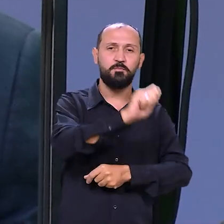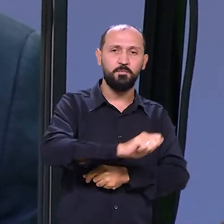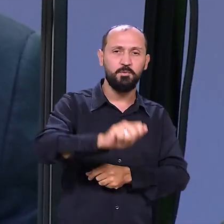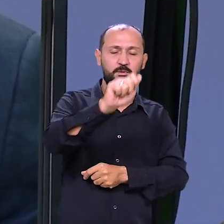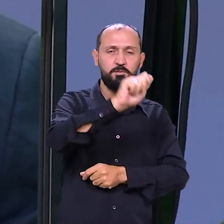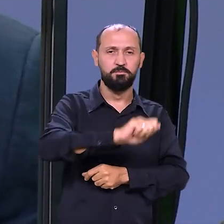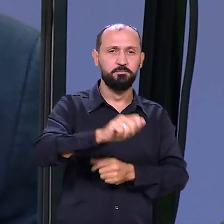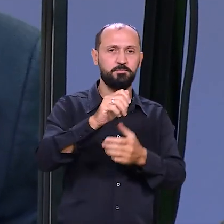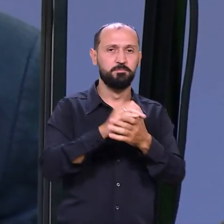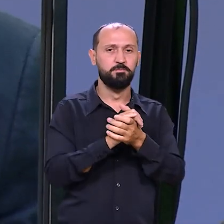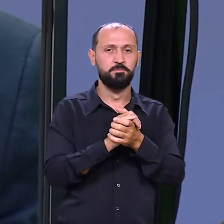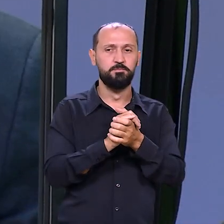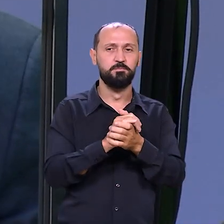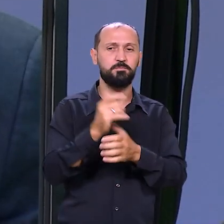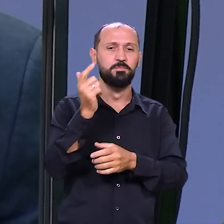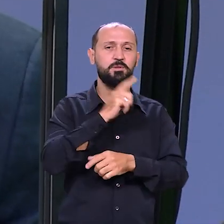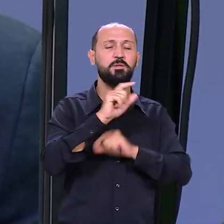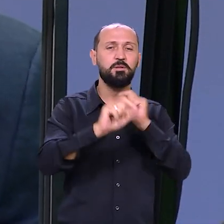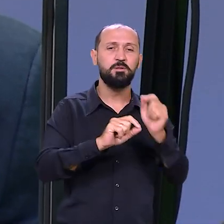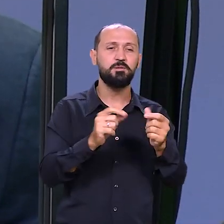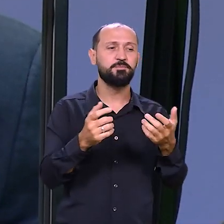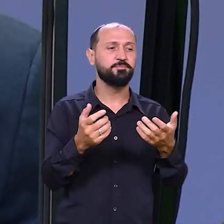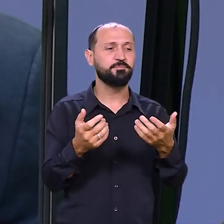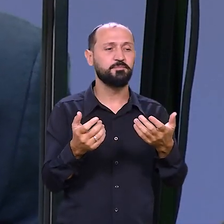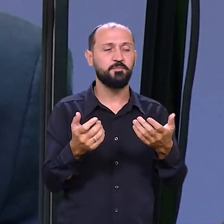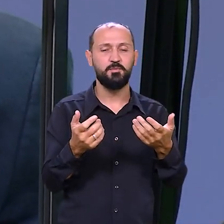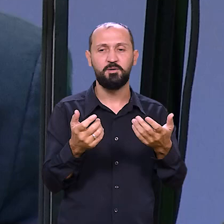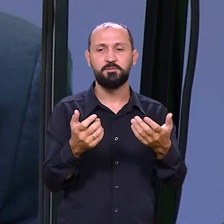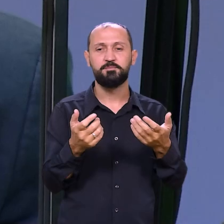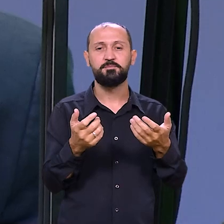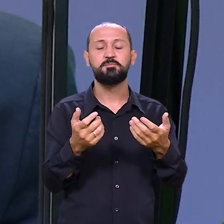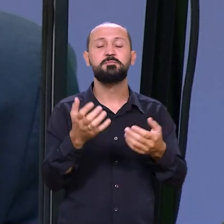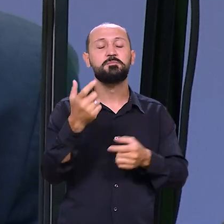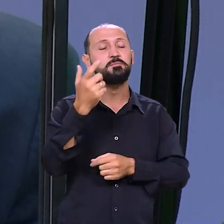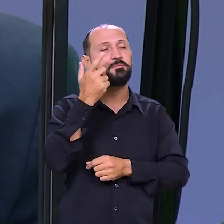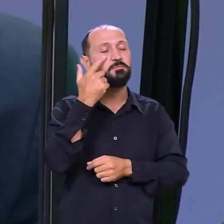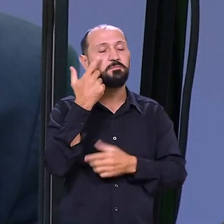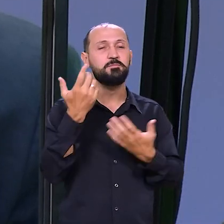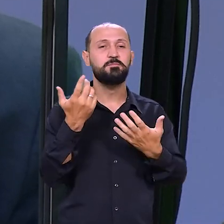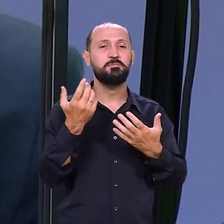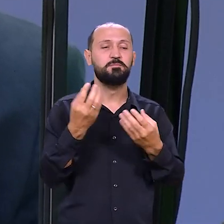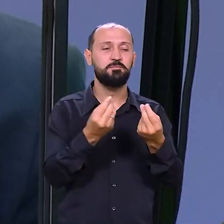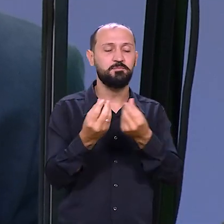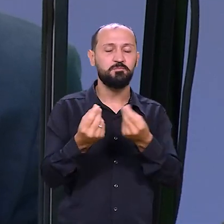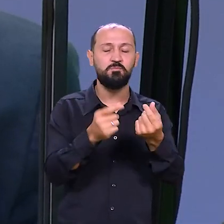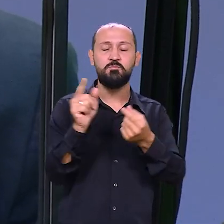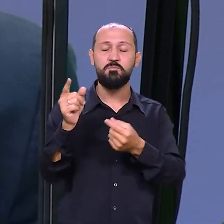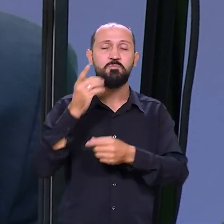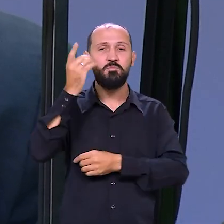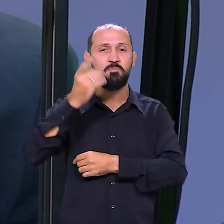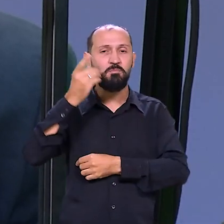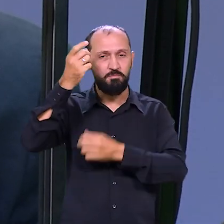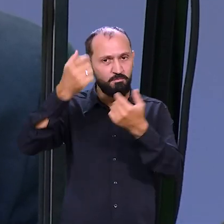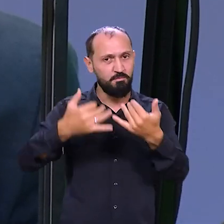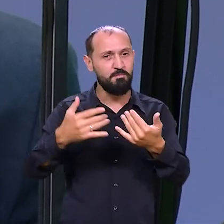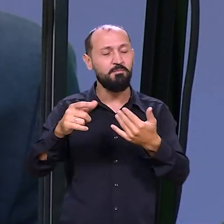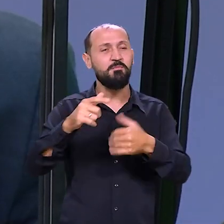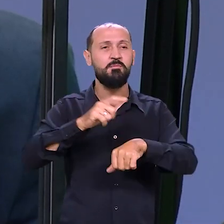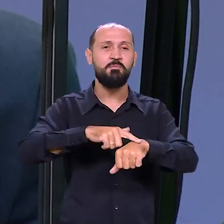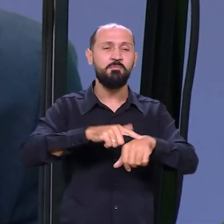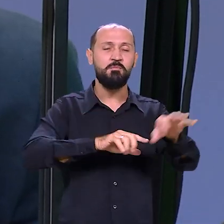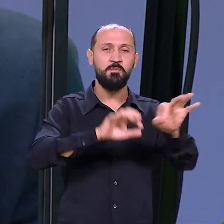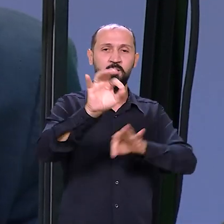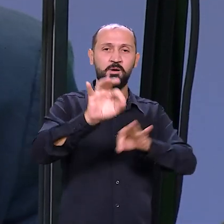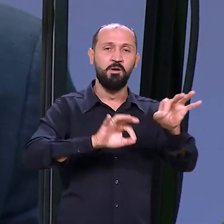em associações, para poder buscar isso que o deputado falou, esse quando